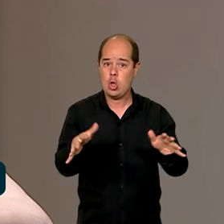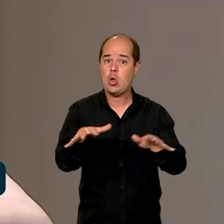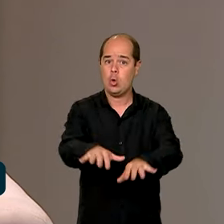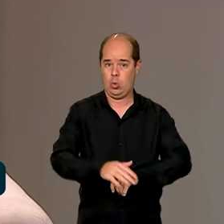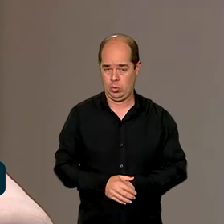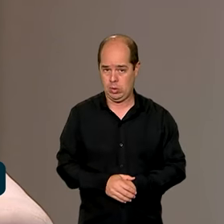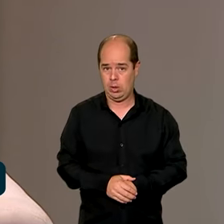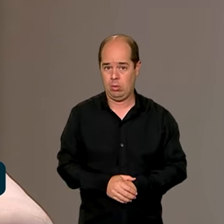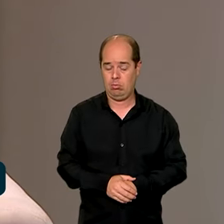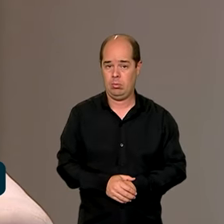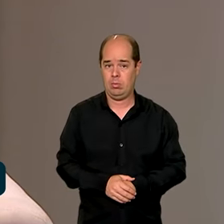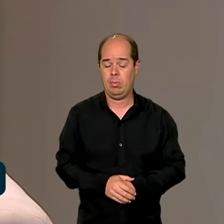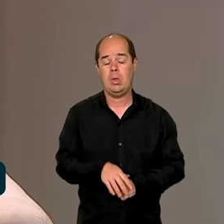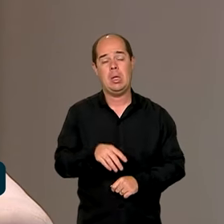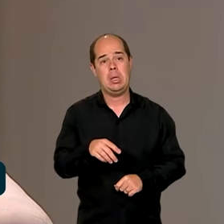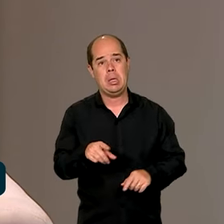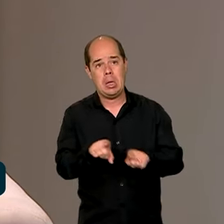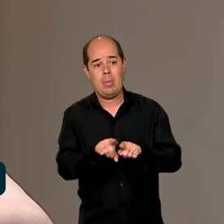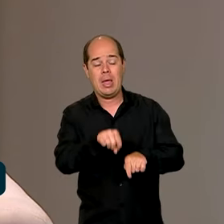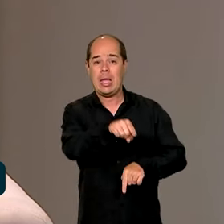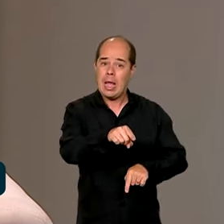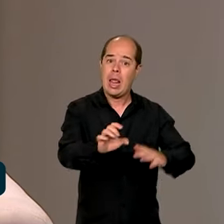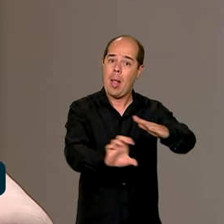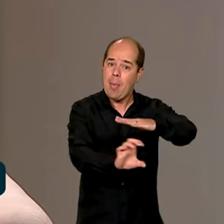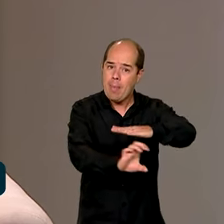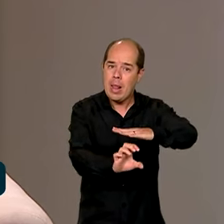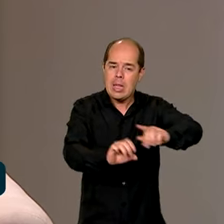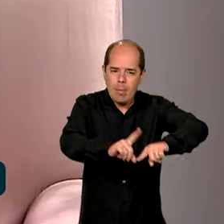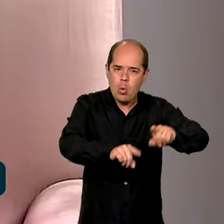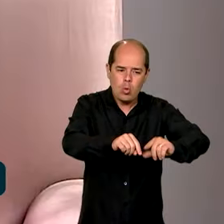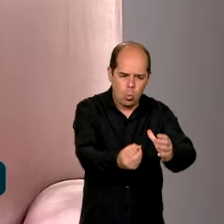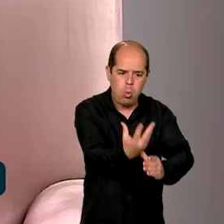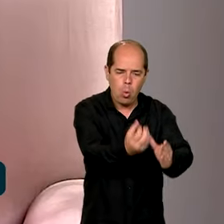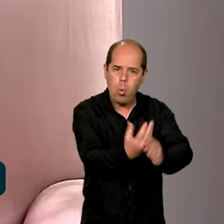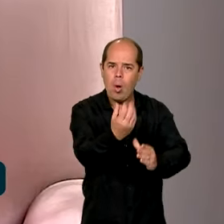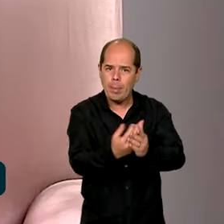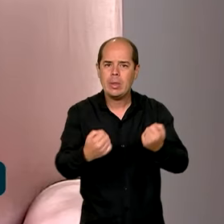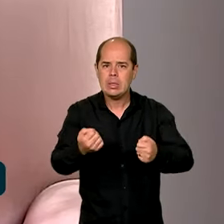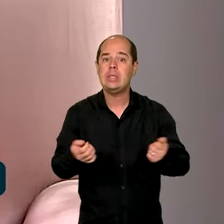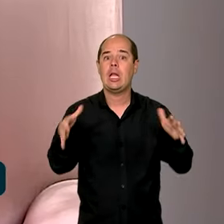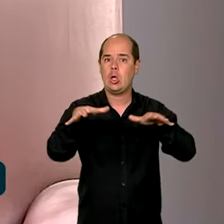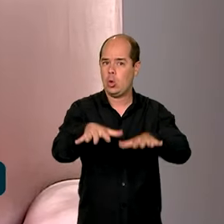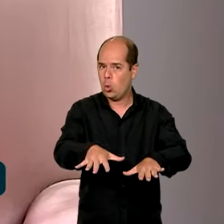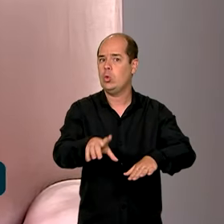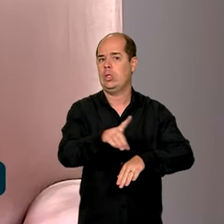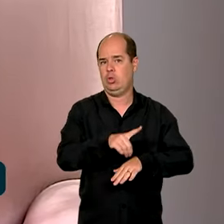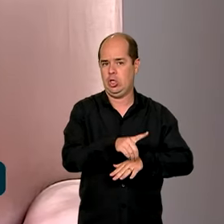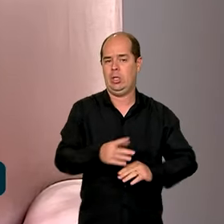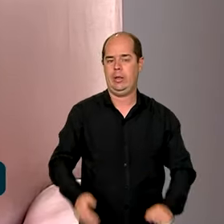até nos produtos feitos nas empresas. E por isso nós escolhemos esse tema. E o CNPq também tem o Programa Nacional